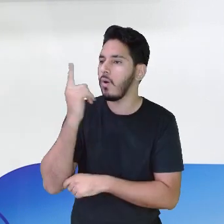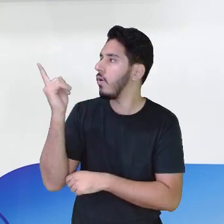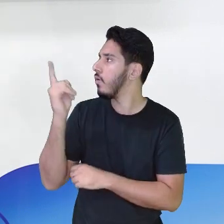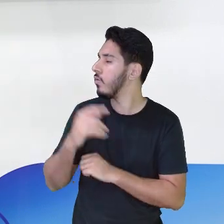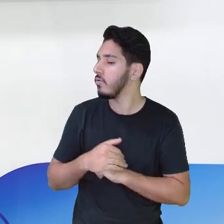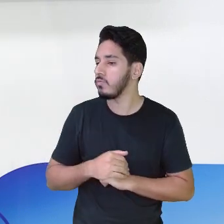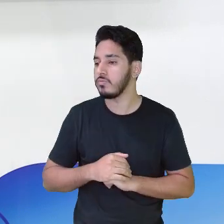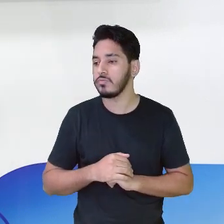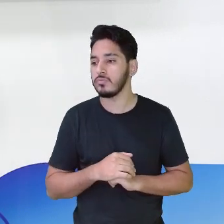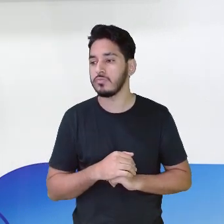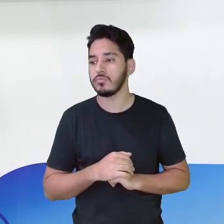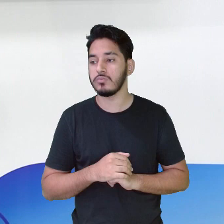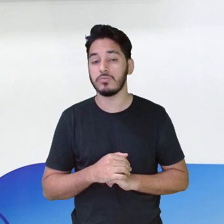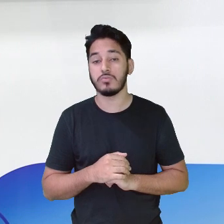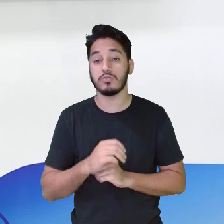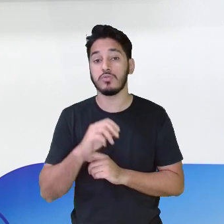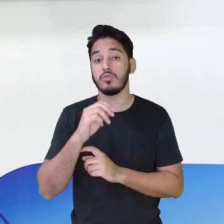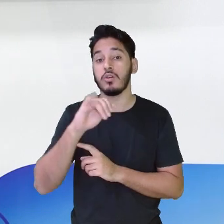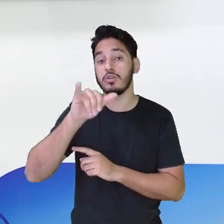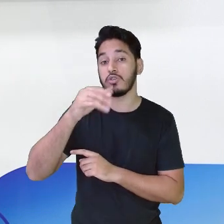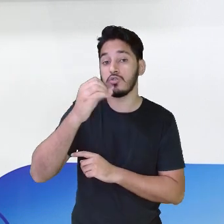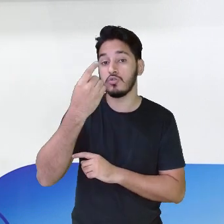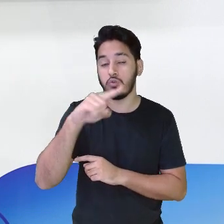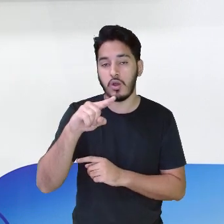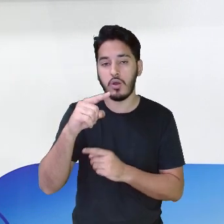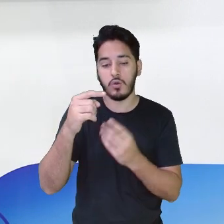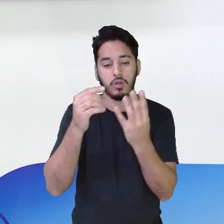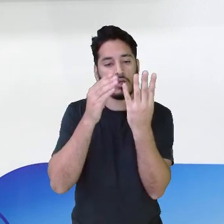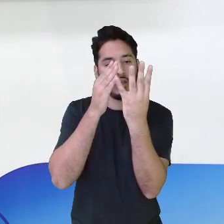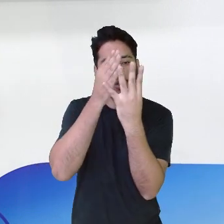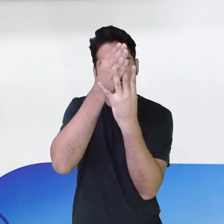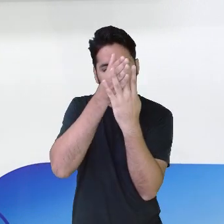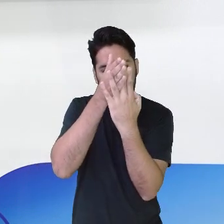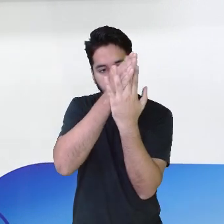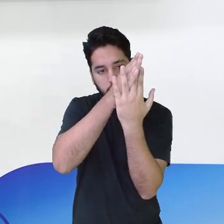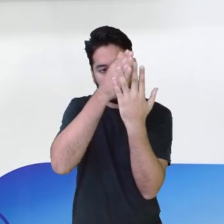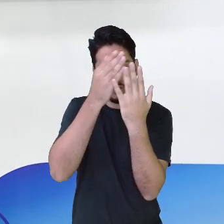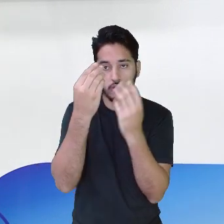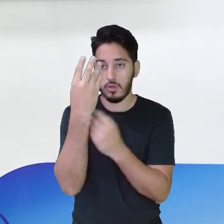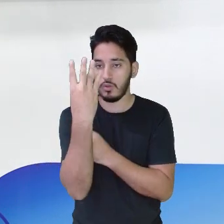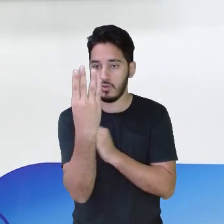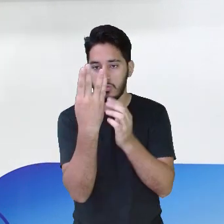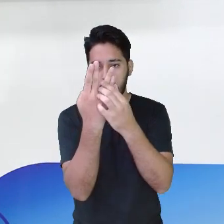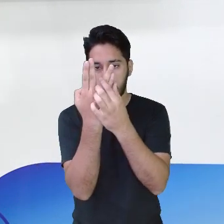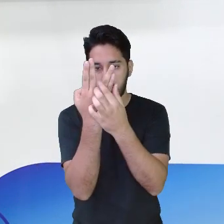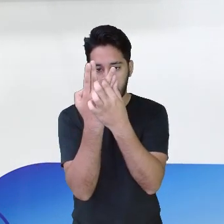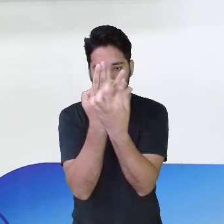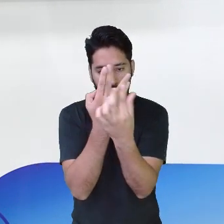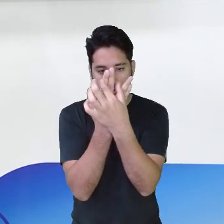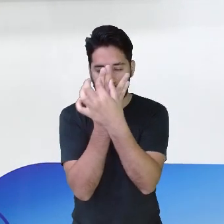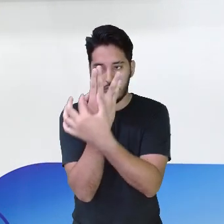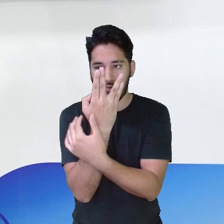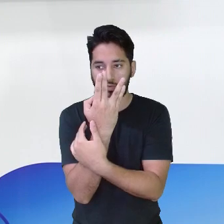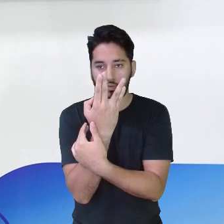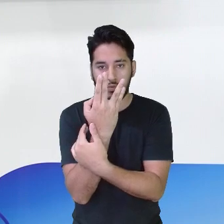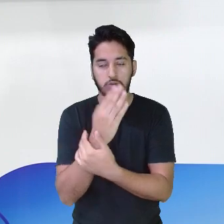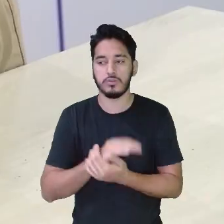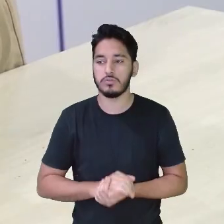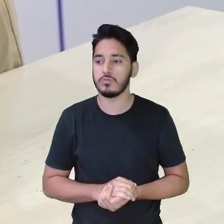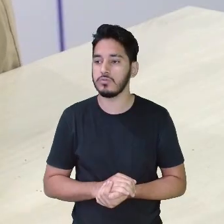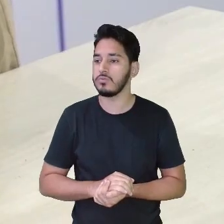inteiro. João dividiu em 2 partes. Ó. João, deixa eu ver se eu consigo aqui esse